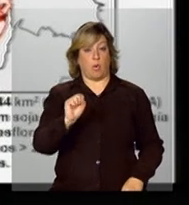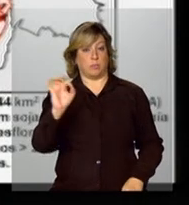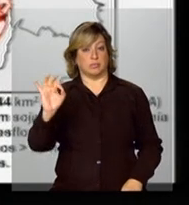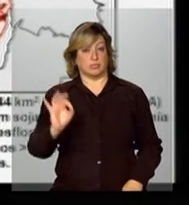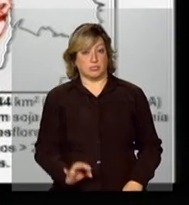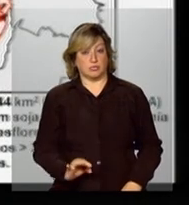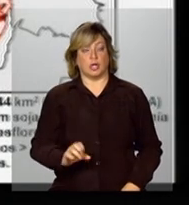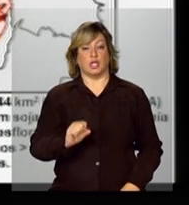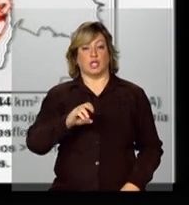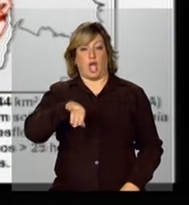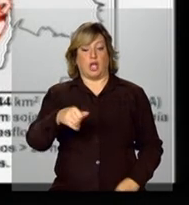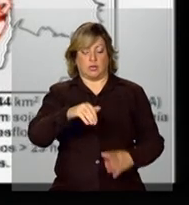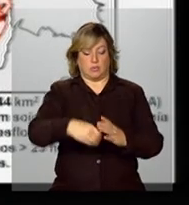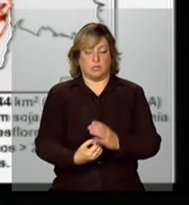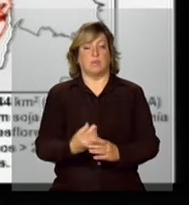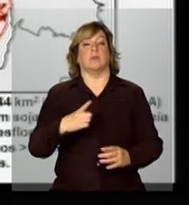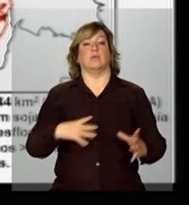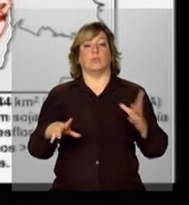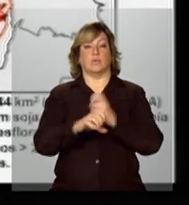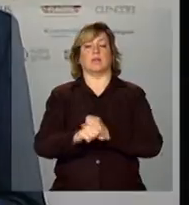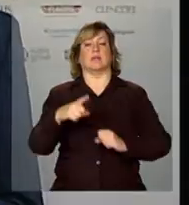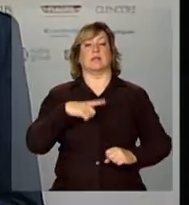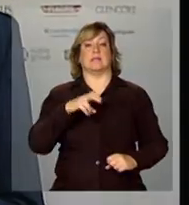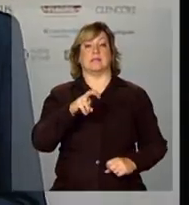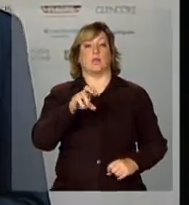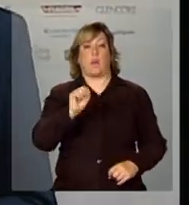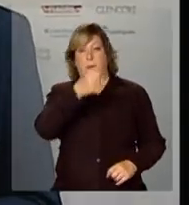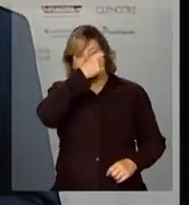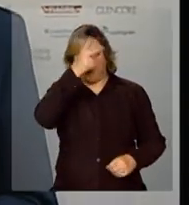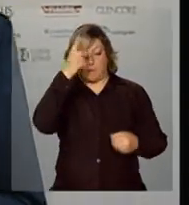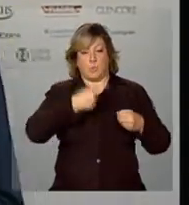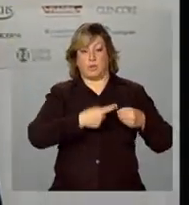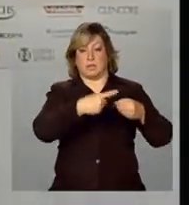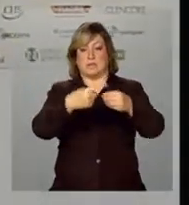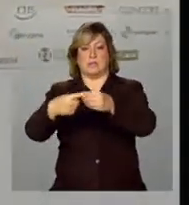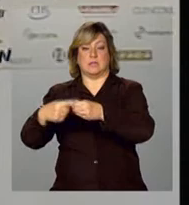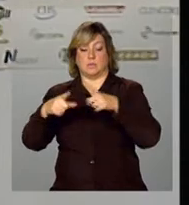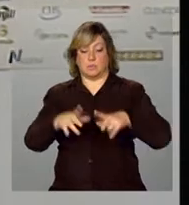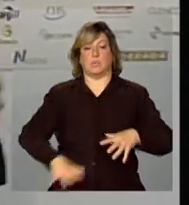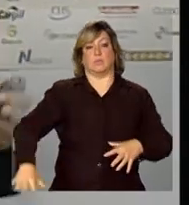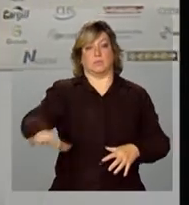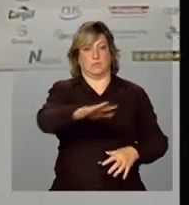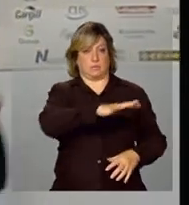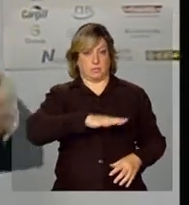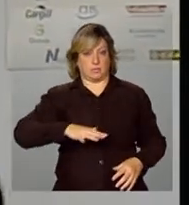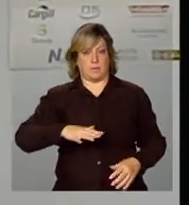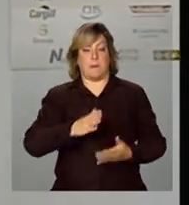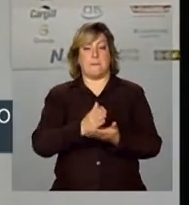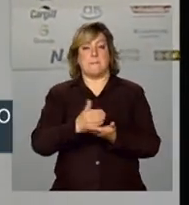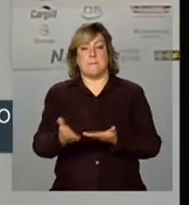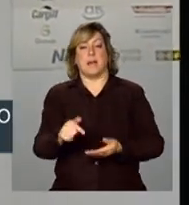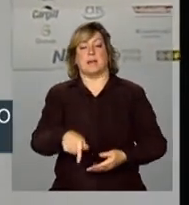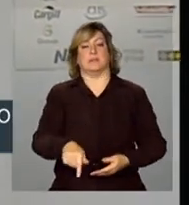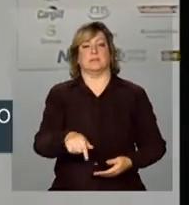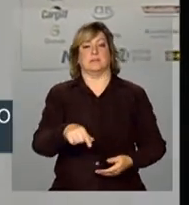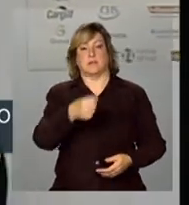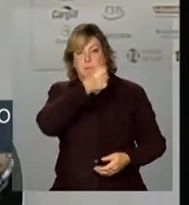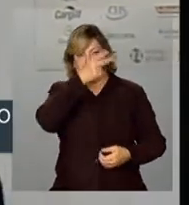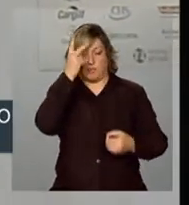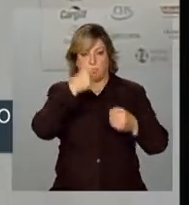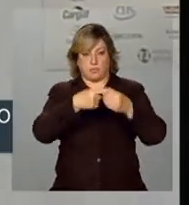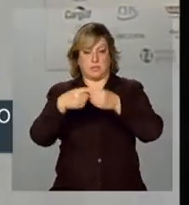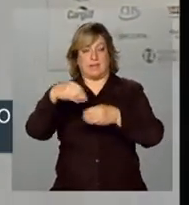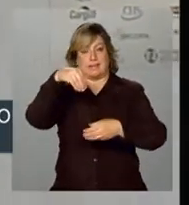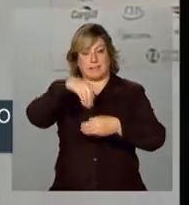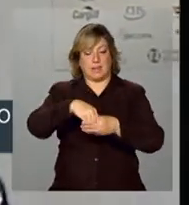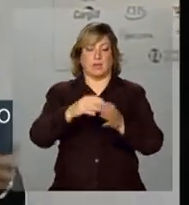se concentra em 58 municípios do bioma Amazônia. Parte desses municípios estão dentro e